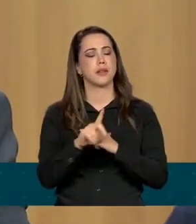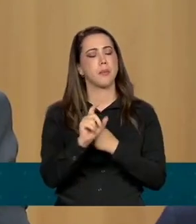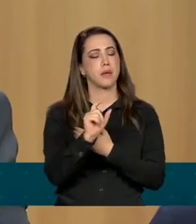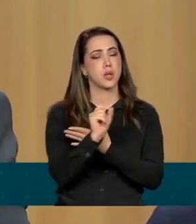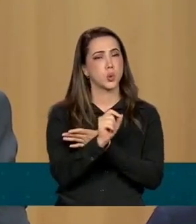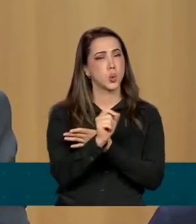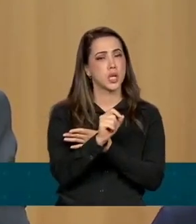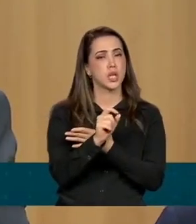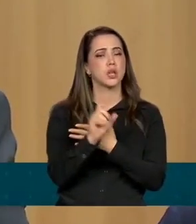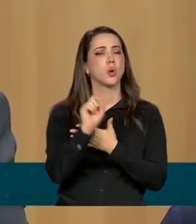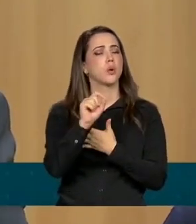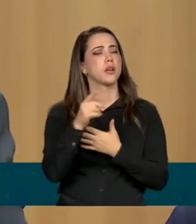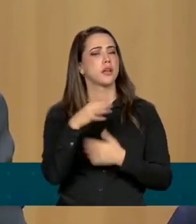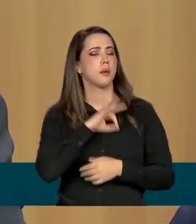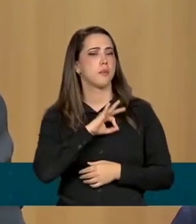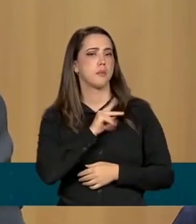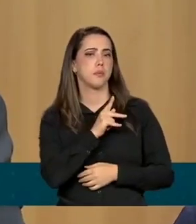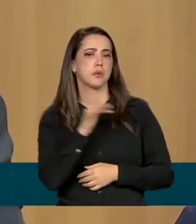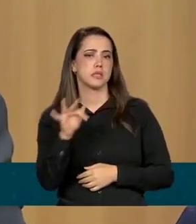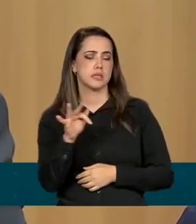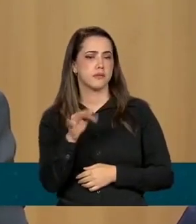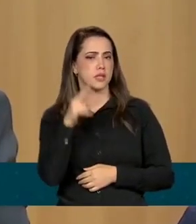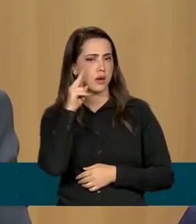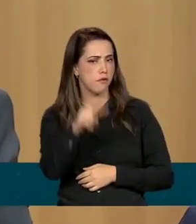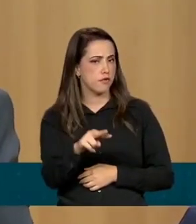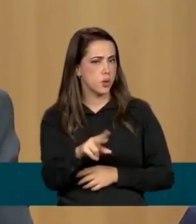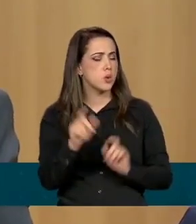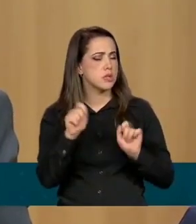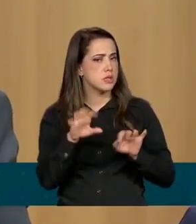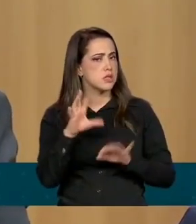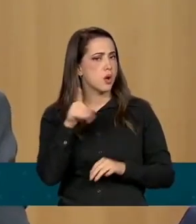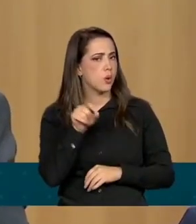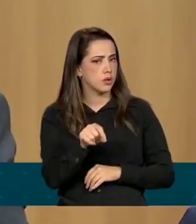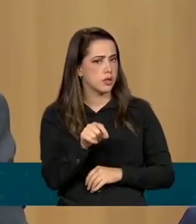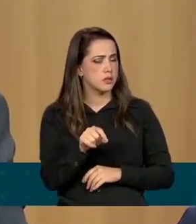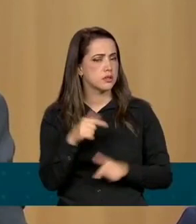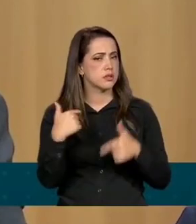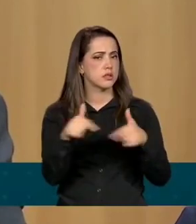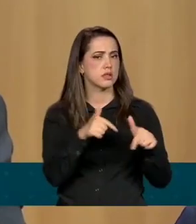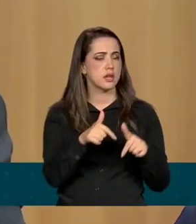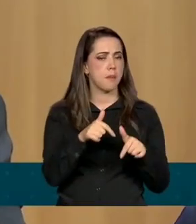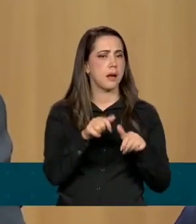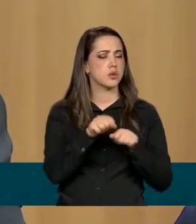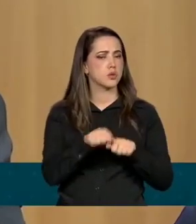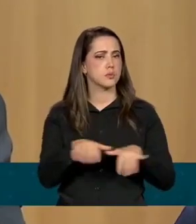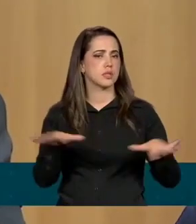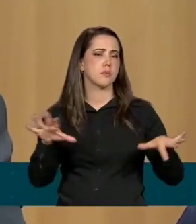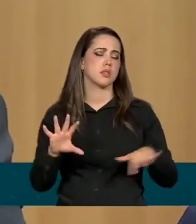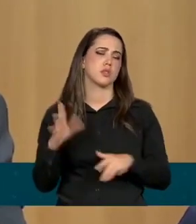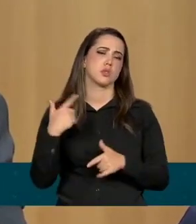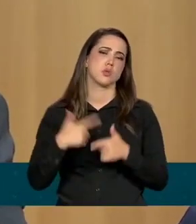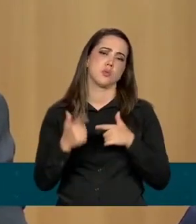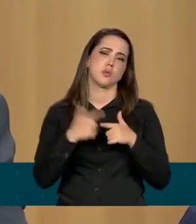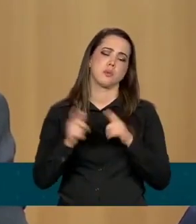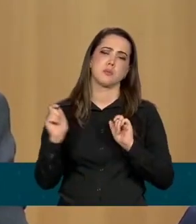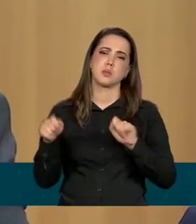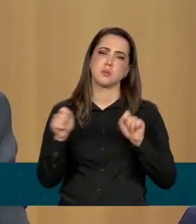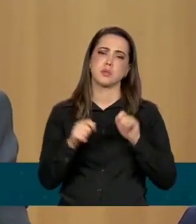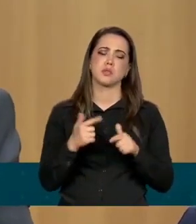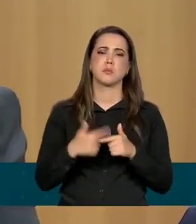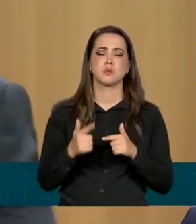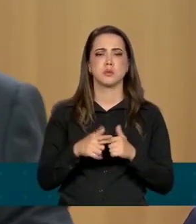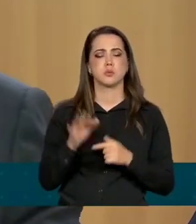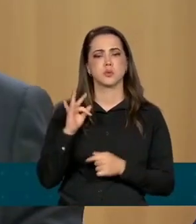de modo geral. O que a Polícia Federal viu e se isso realmente evidencia essa situação de epidemia de ameaças e de possíveis